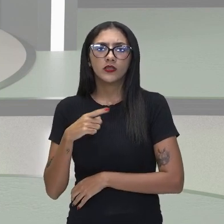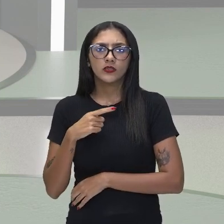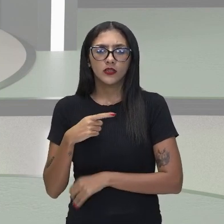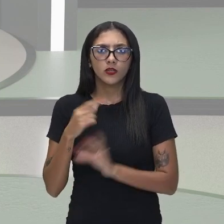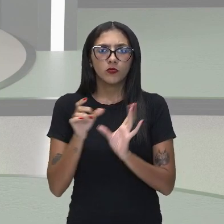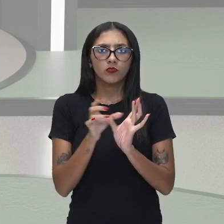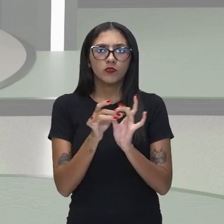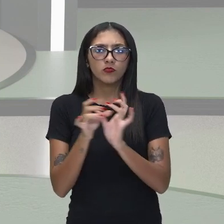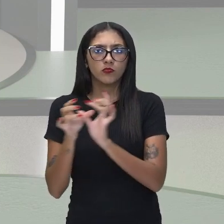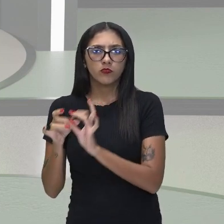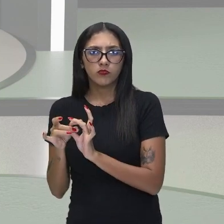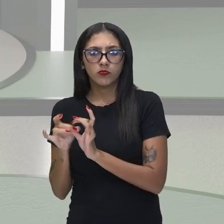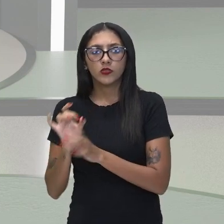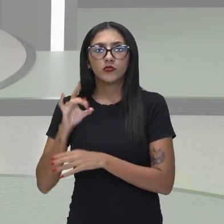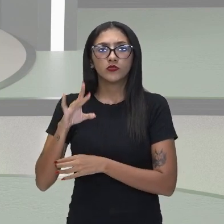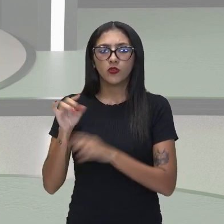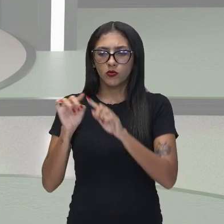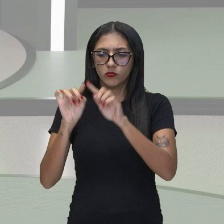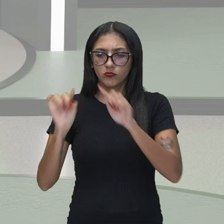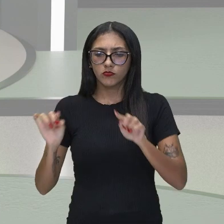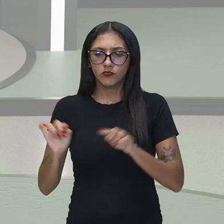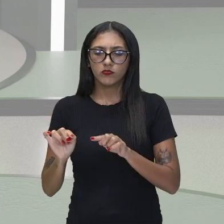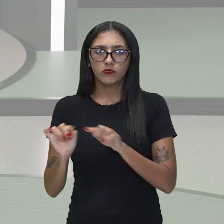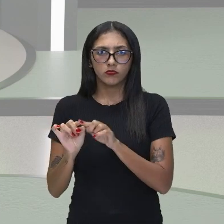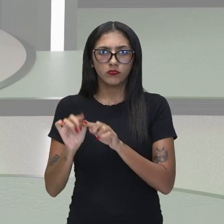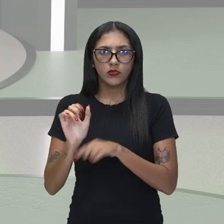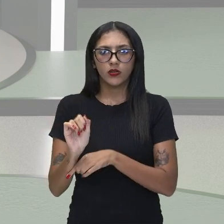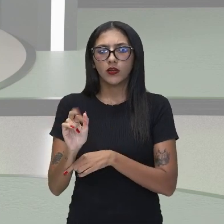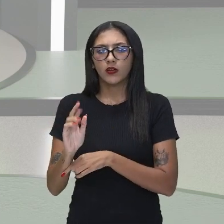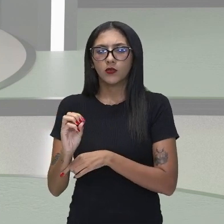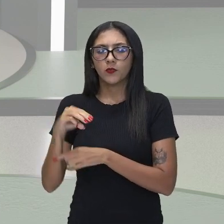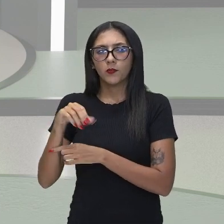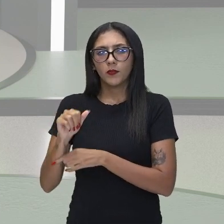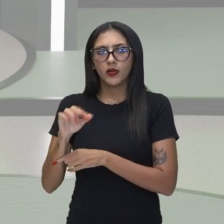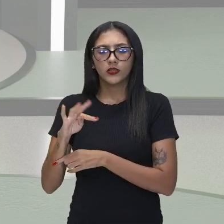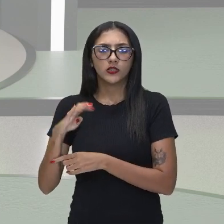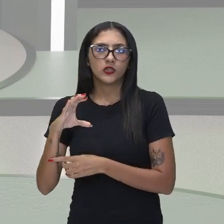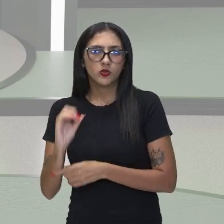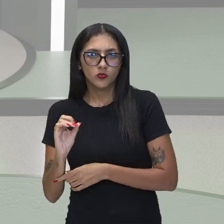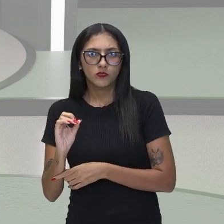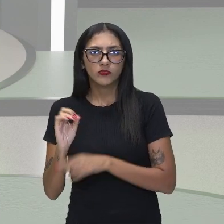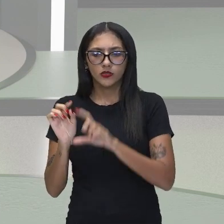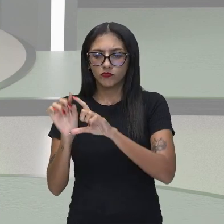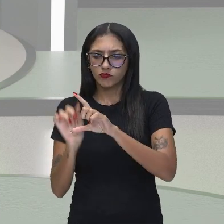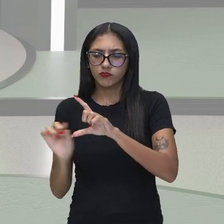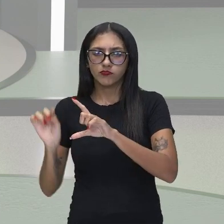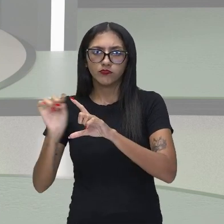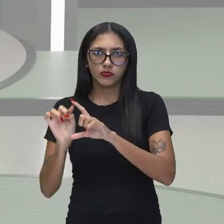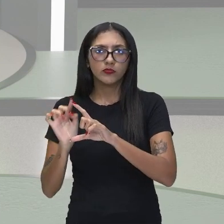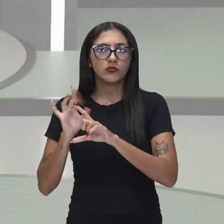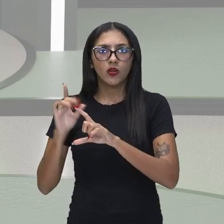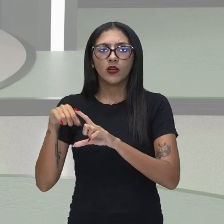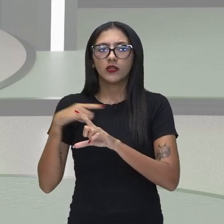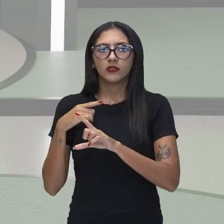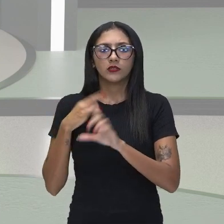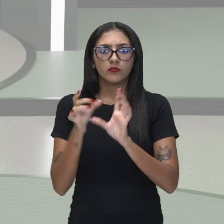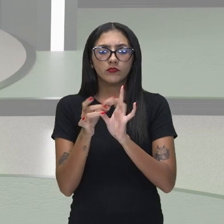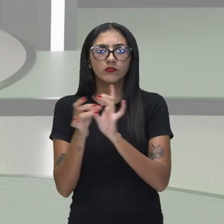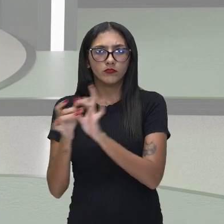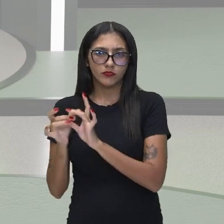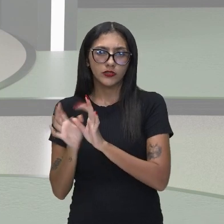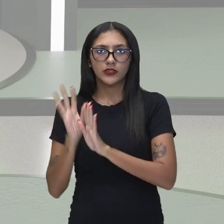ligada diretamente ao anel aromático. Então, essas três funções oxigenadas apresentam a hidroxila em